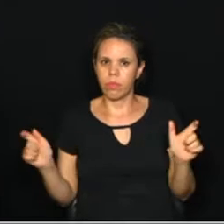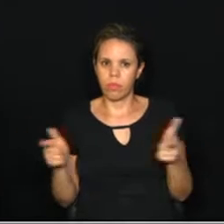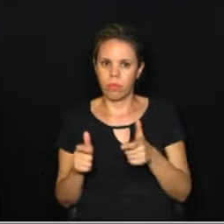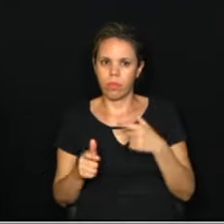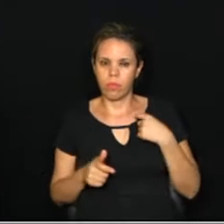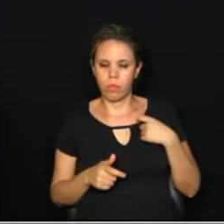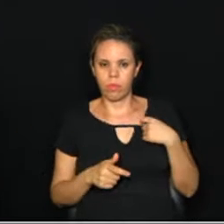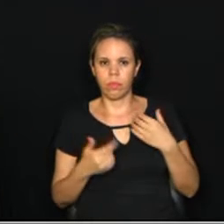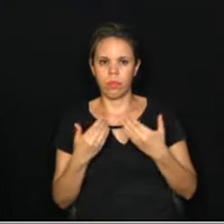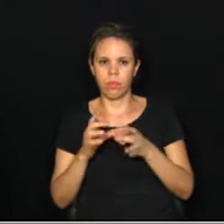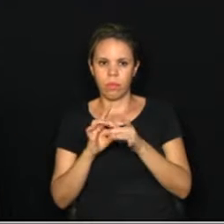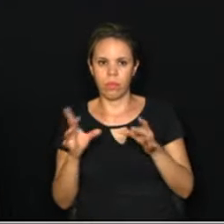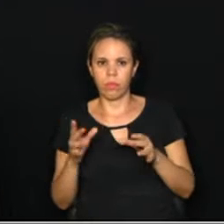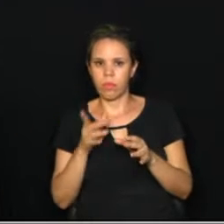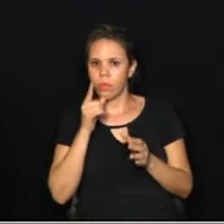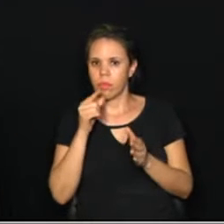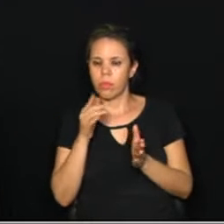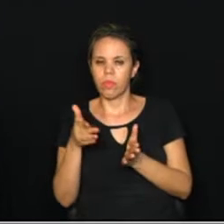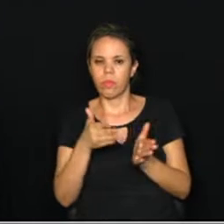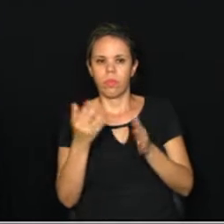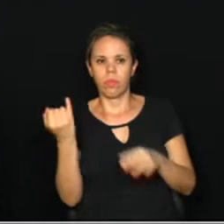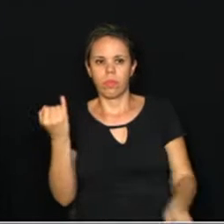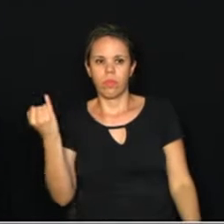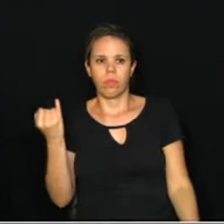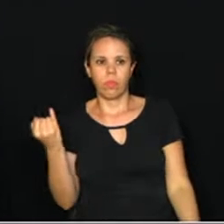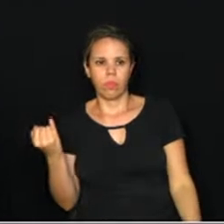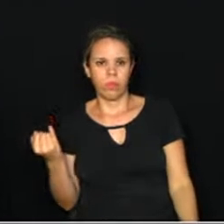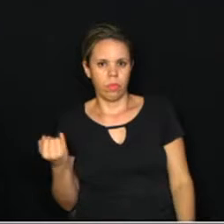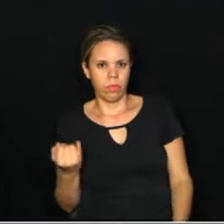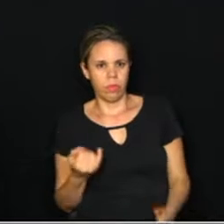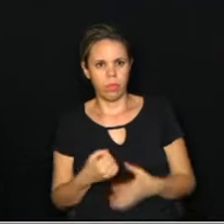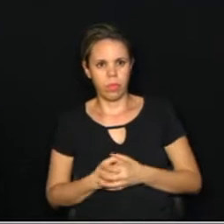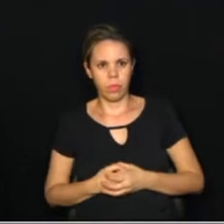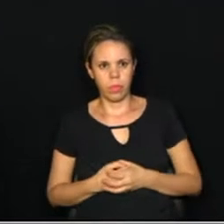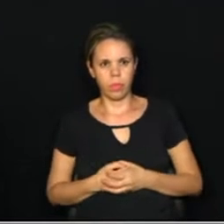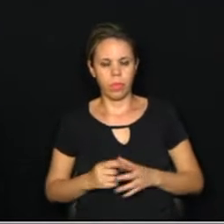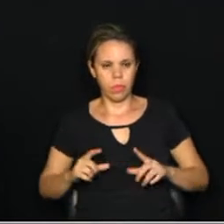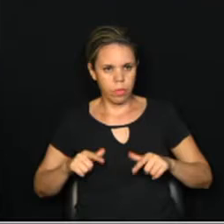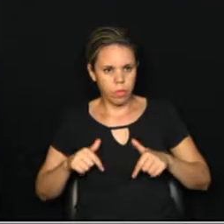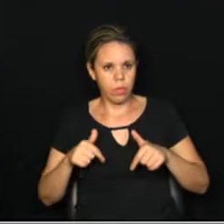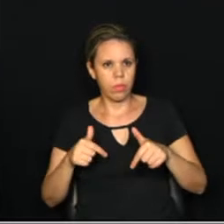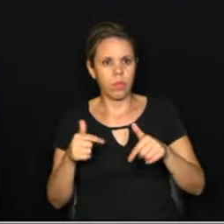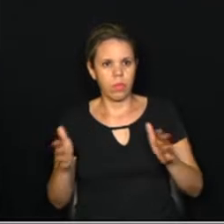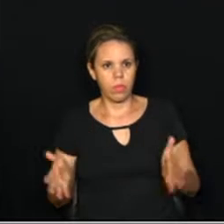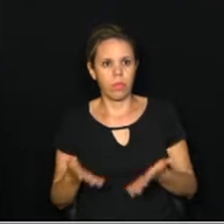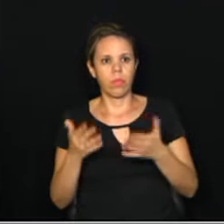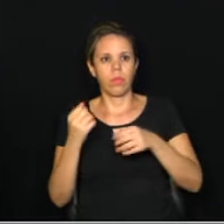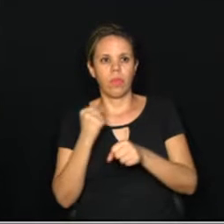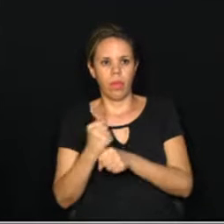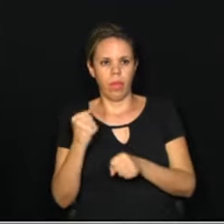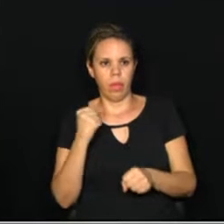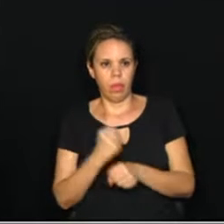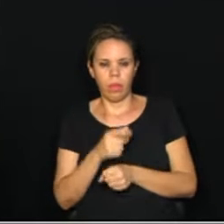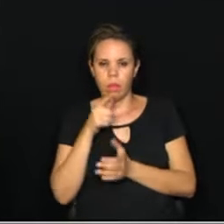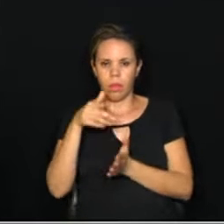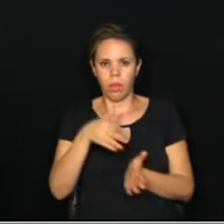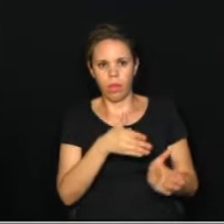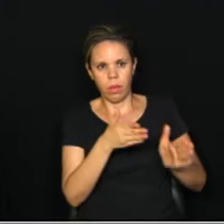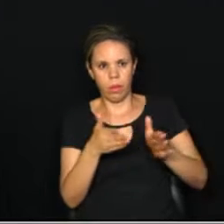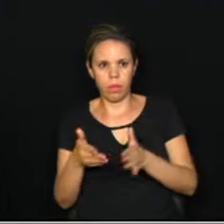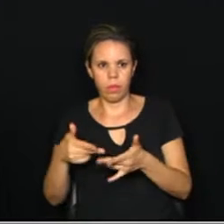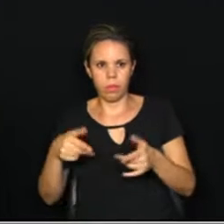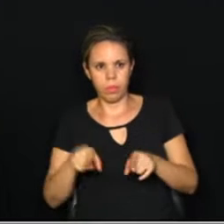da disponibilidade hídrica. Por isso a importância, né, de ações em prol da construção de